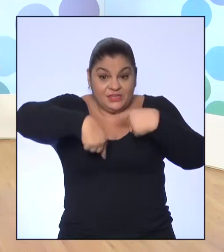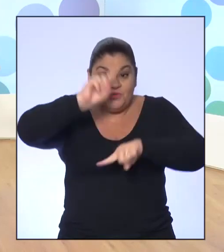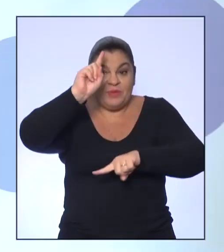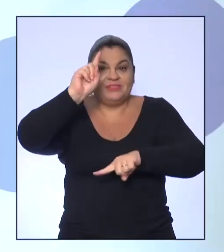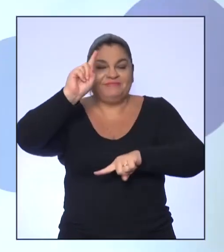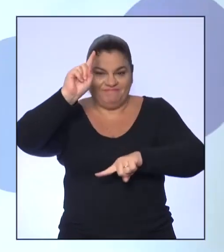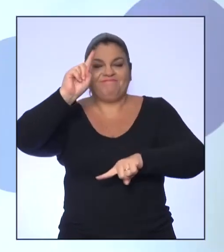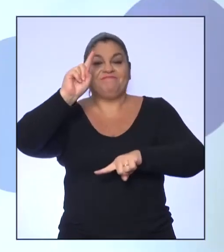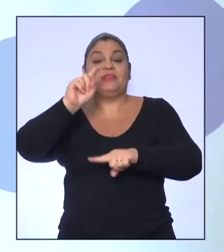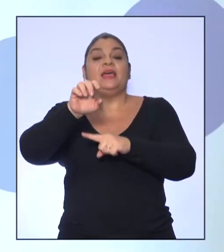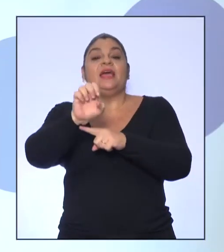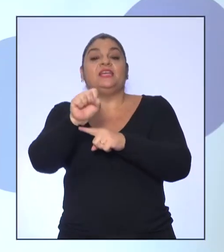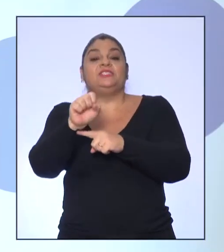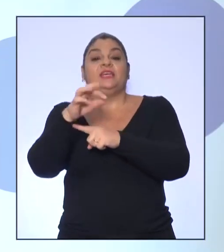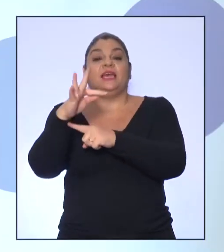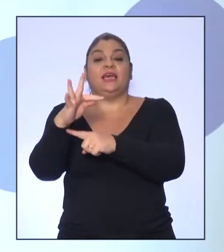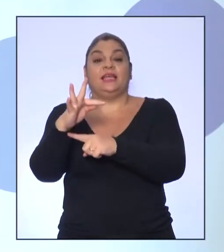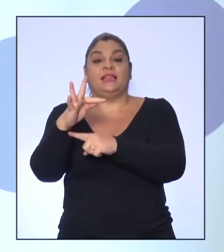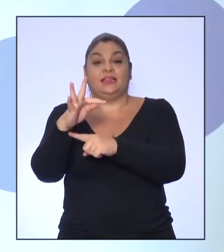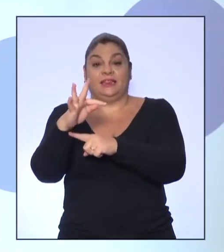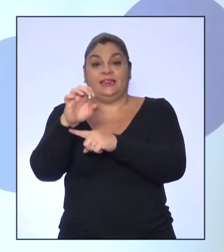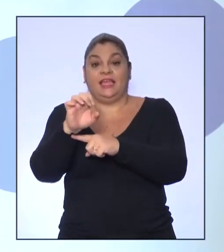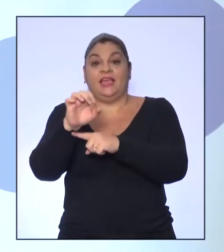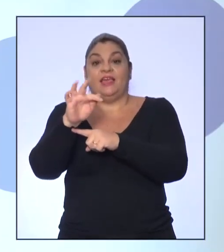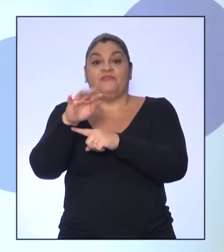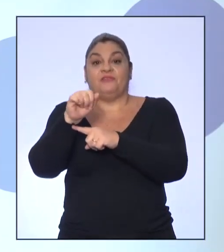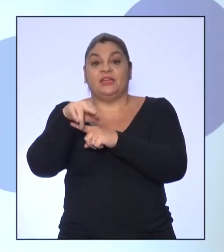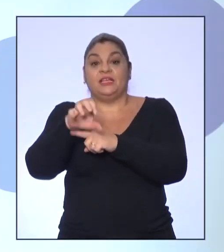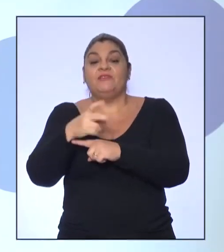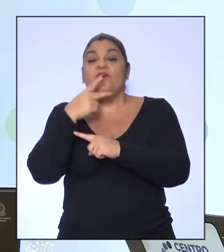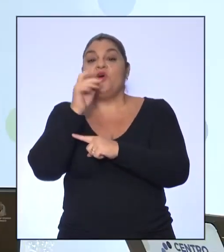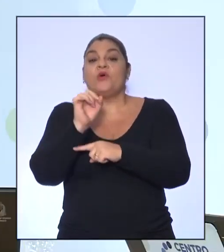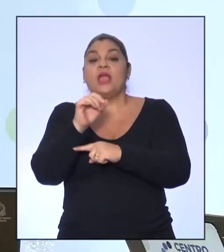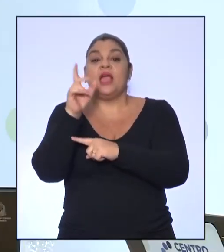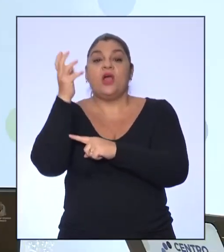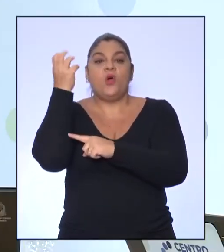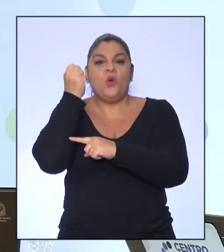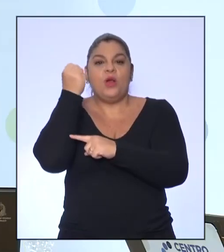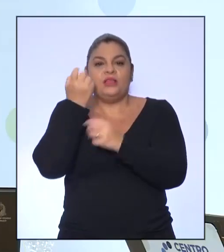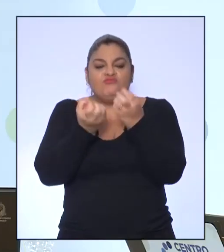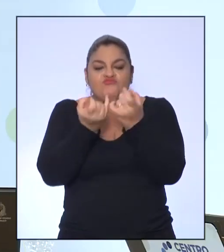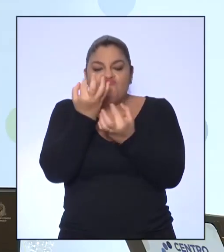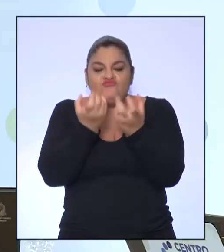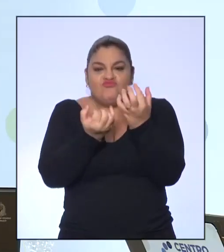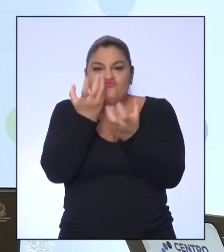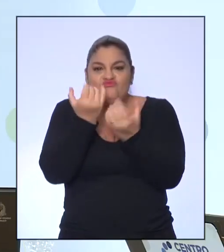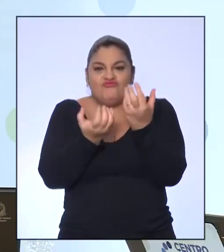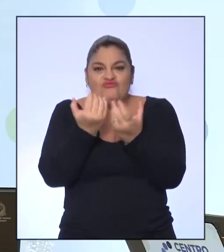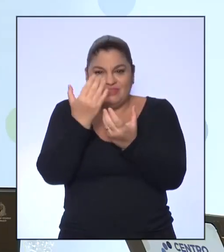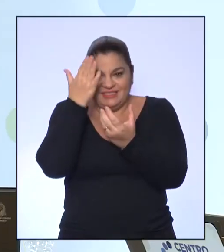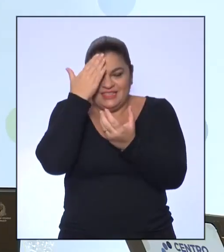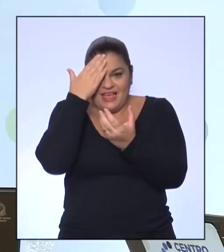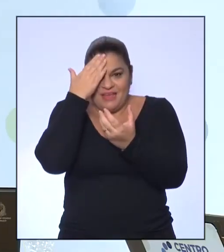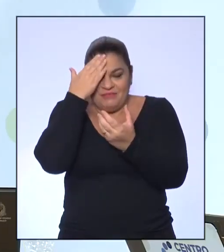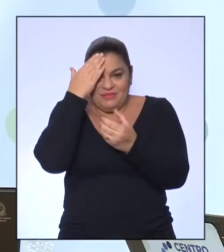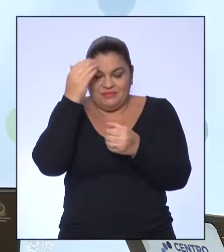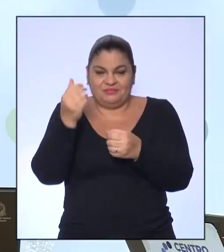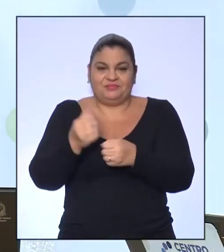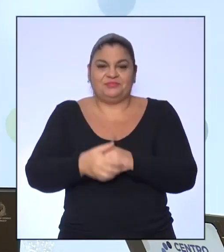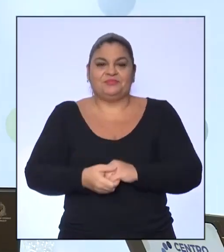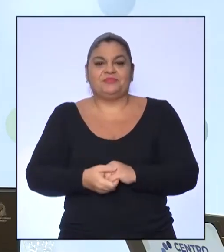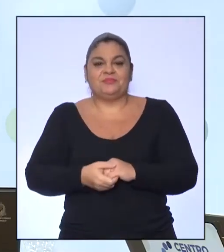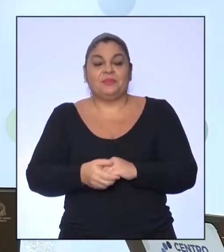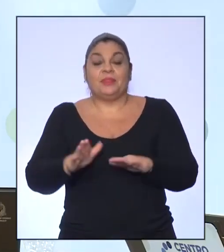a Stephanie falou do leite quando ferve. Certo. Transforma-se. Vamos